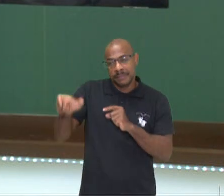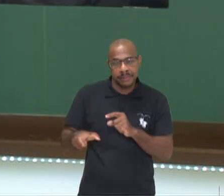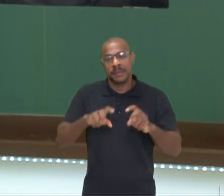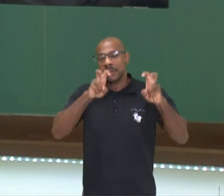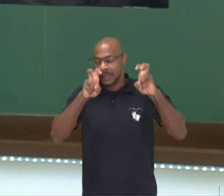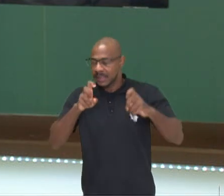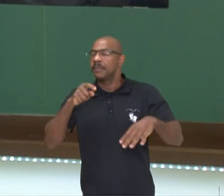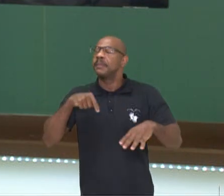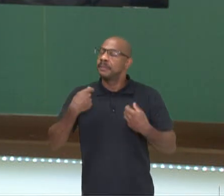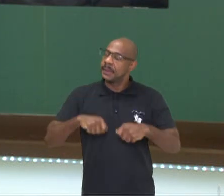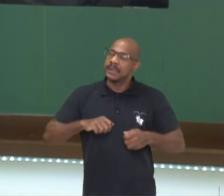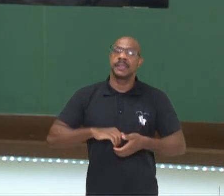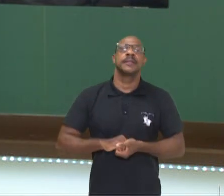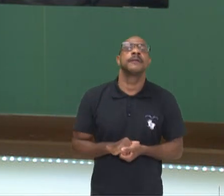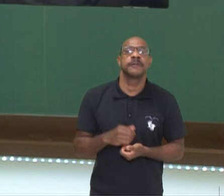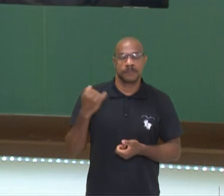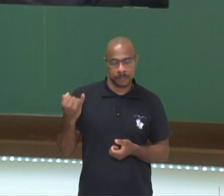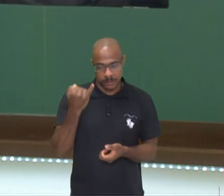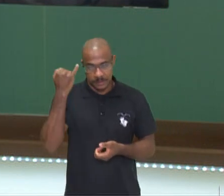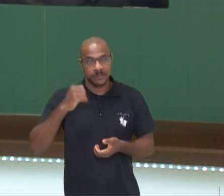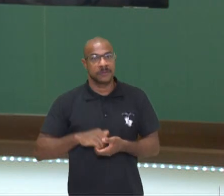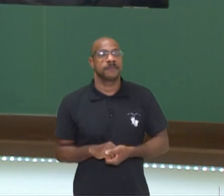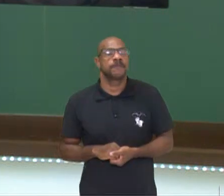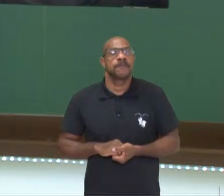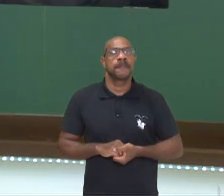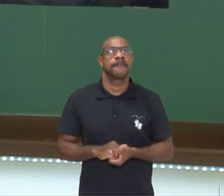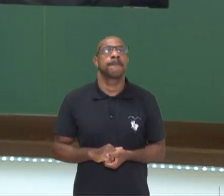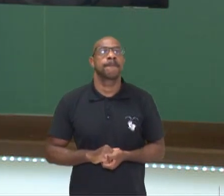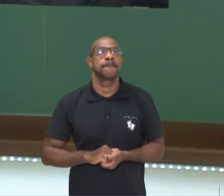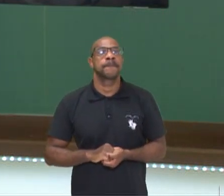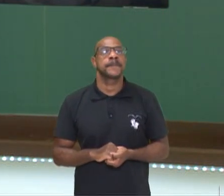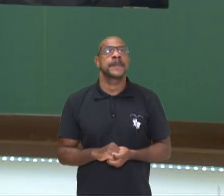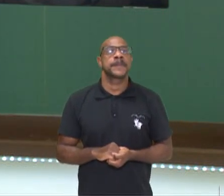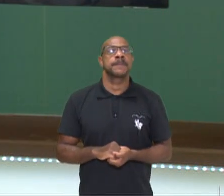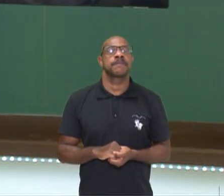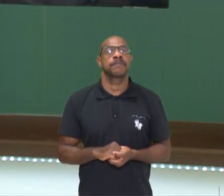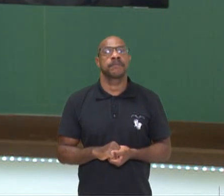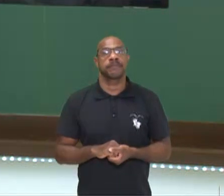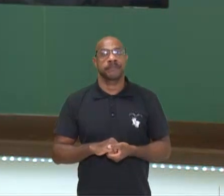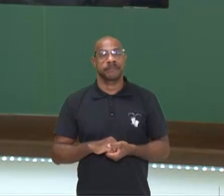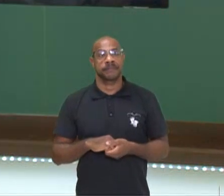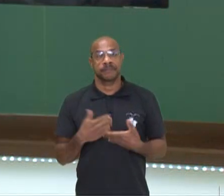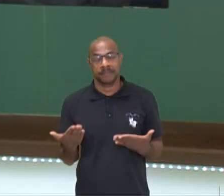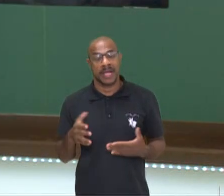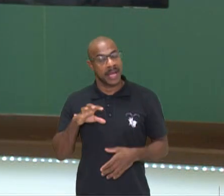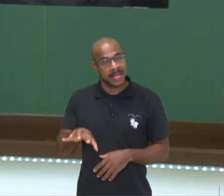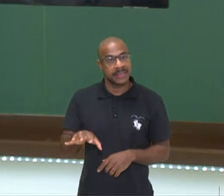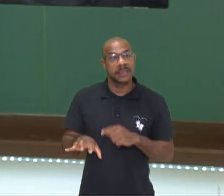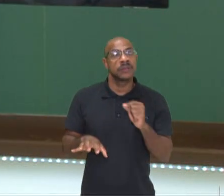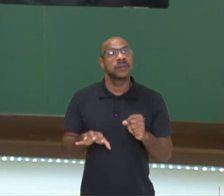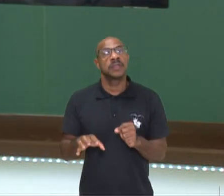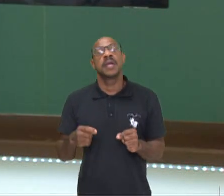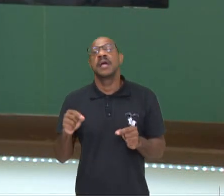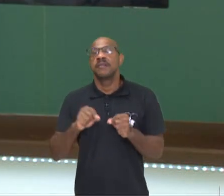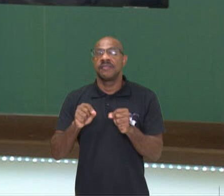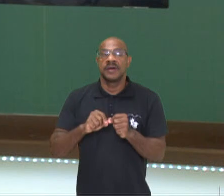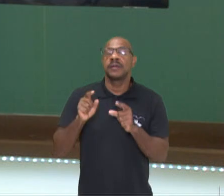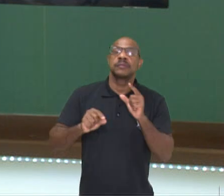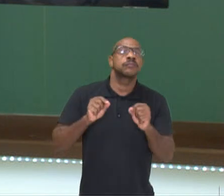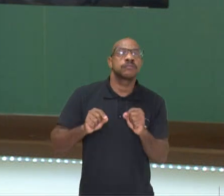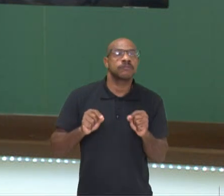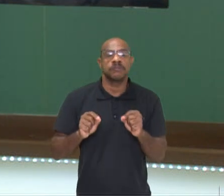que eu irei falar que eu quero que aquele entrevistado me responda é dessa maneira eu vou